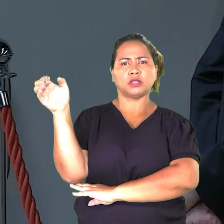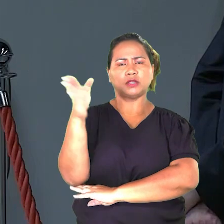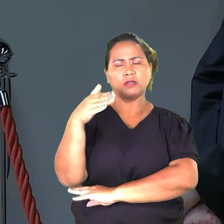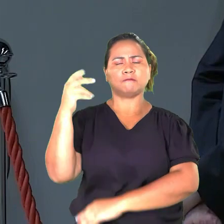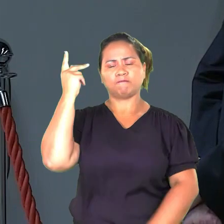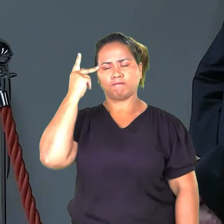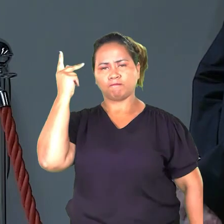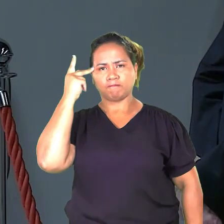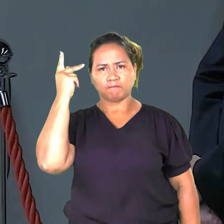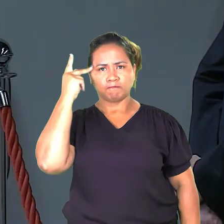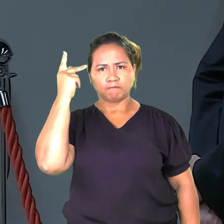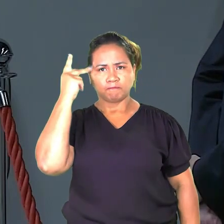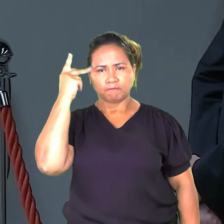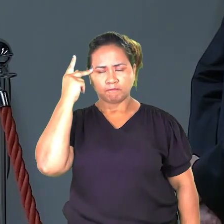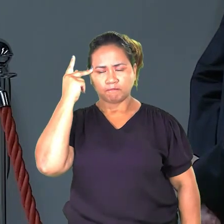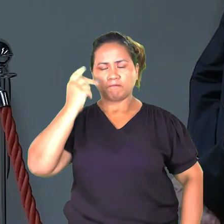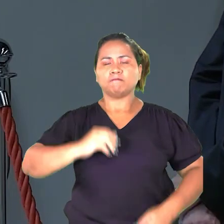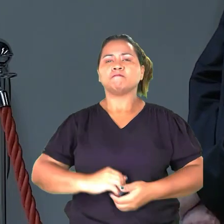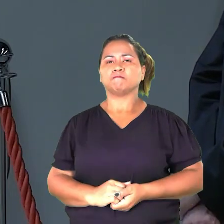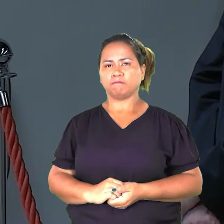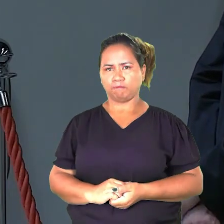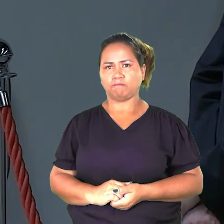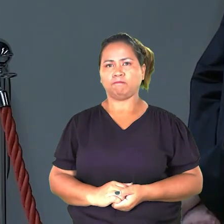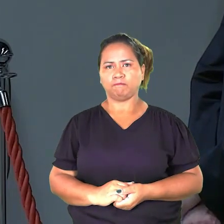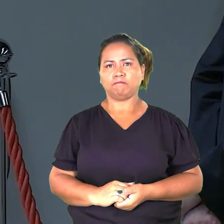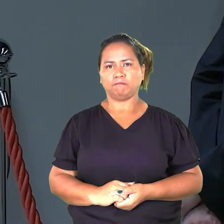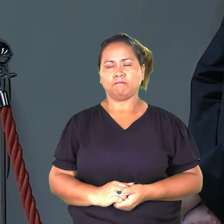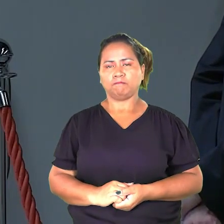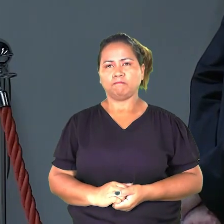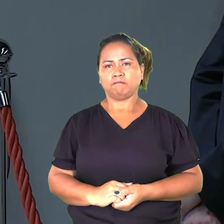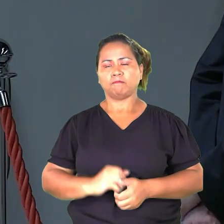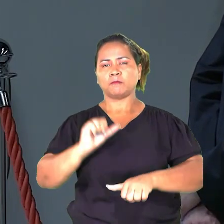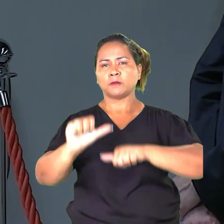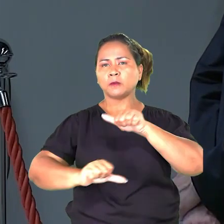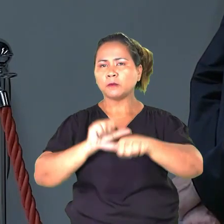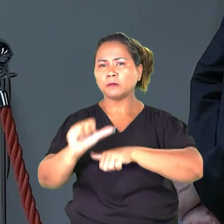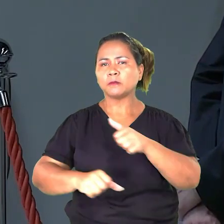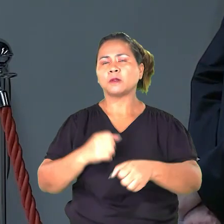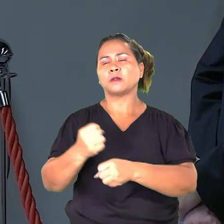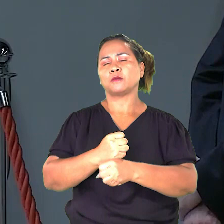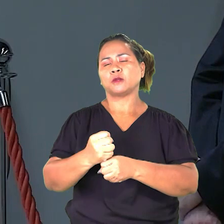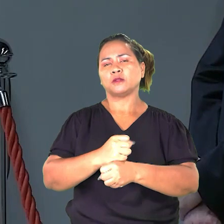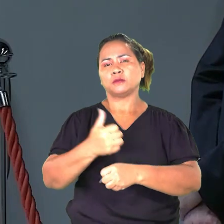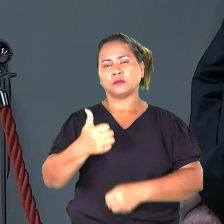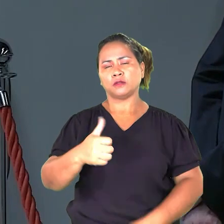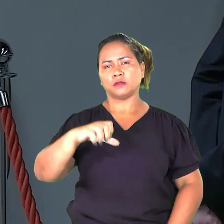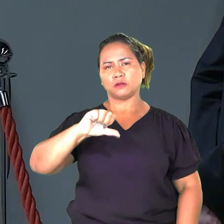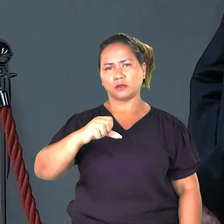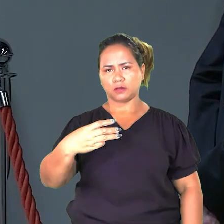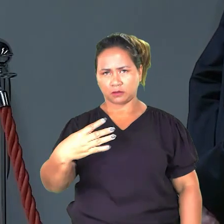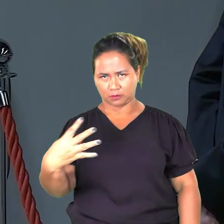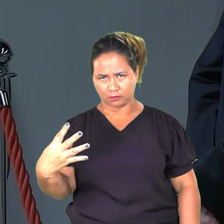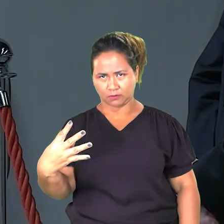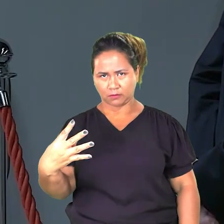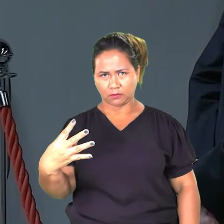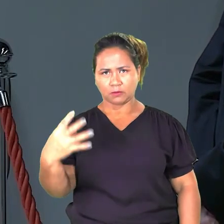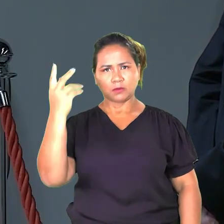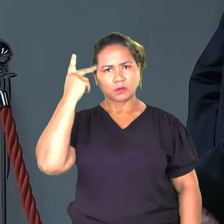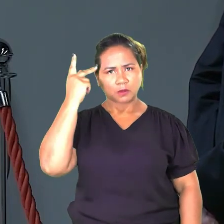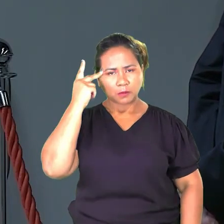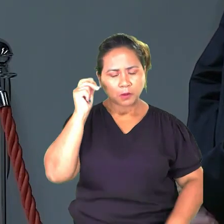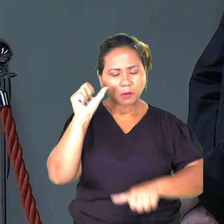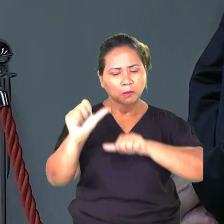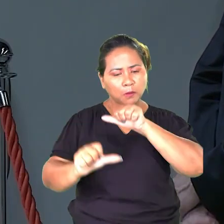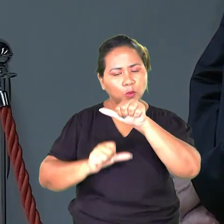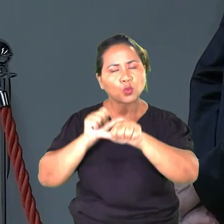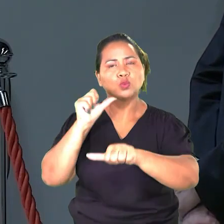de ordem do brasão de São Paulo para Pro Brasília Fiante Exímia. Isso é